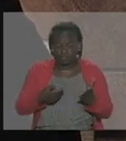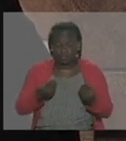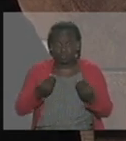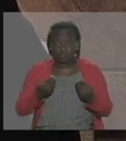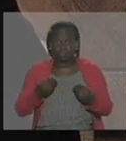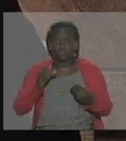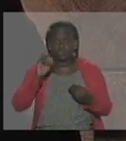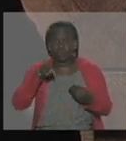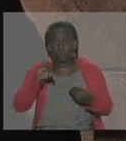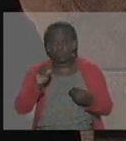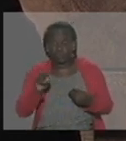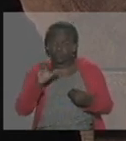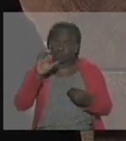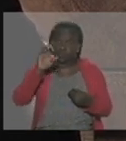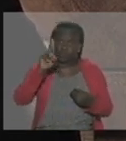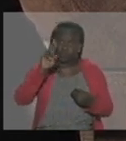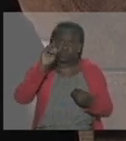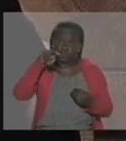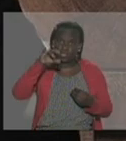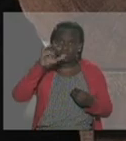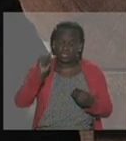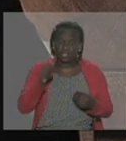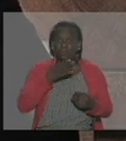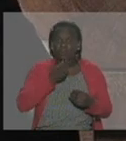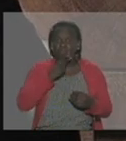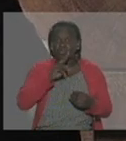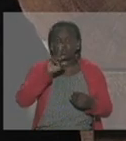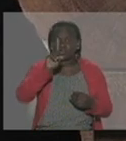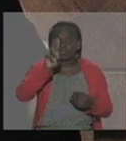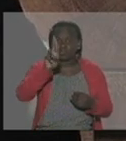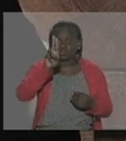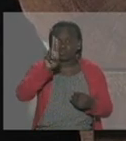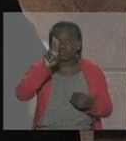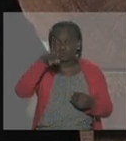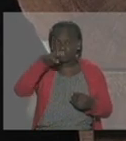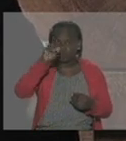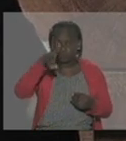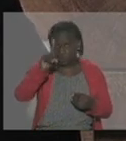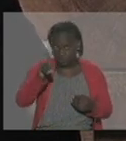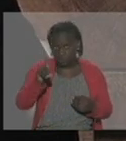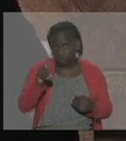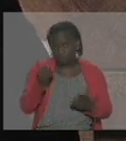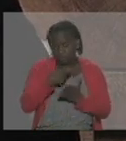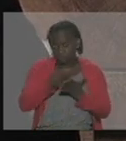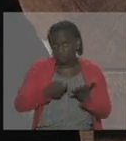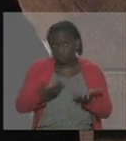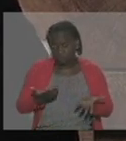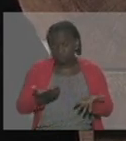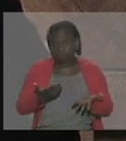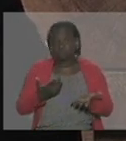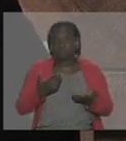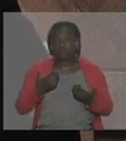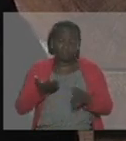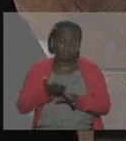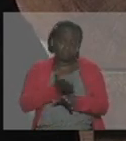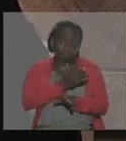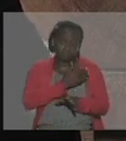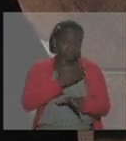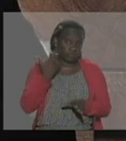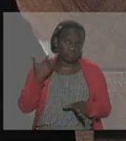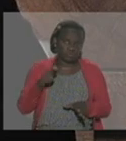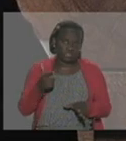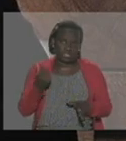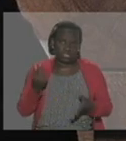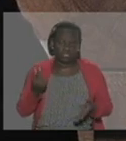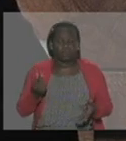que escreveu conto crônica como drumon né então Eh pelo menos mais para